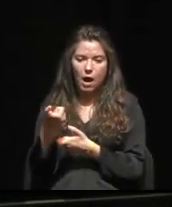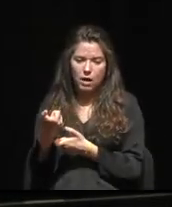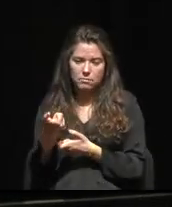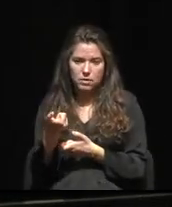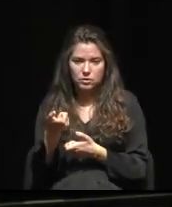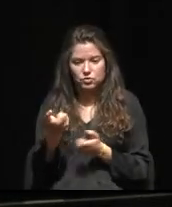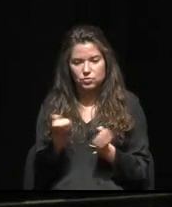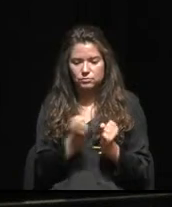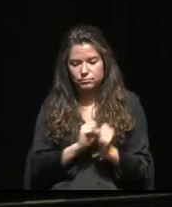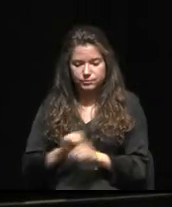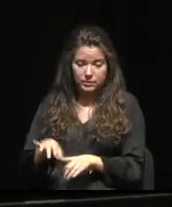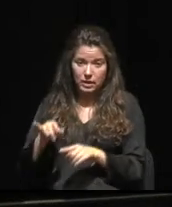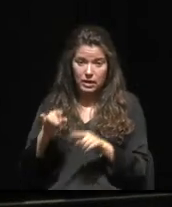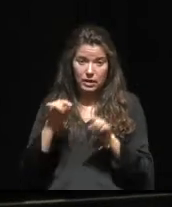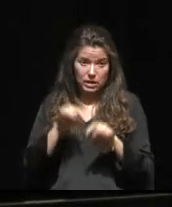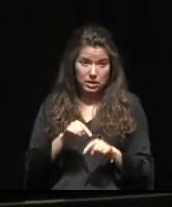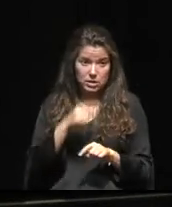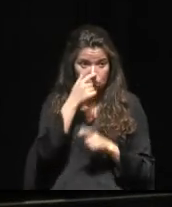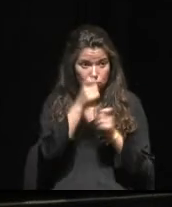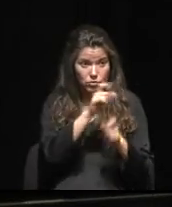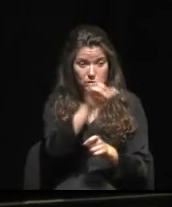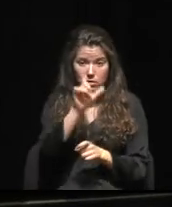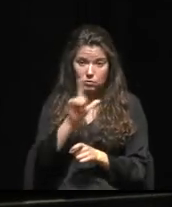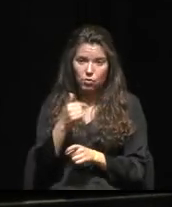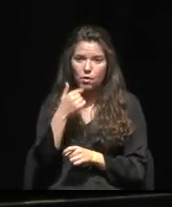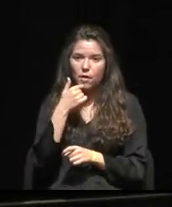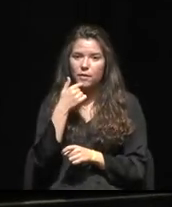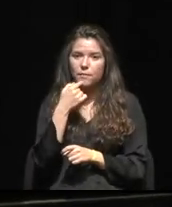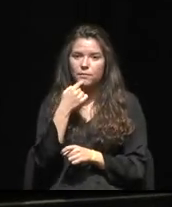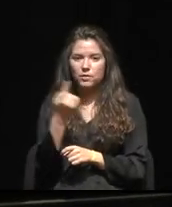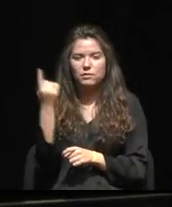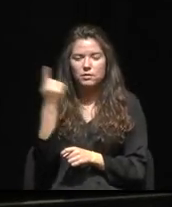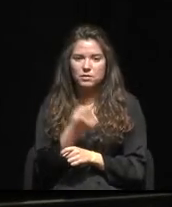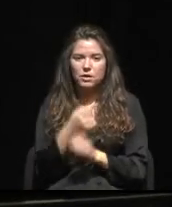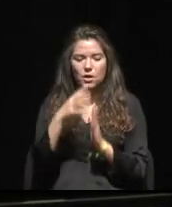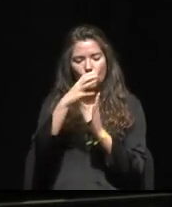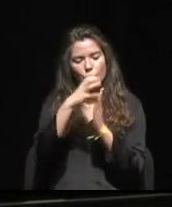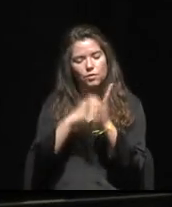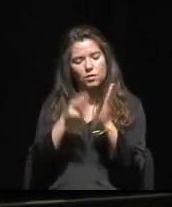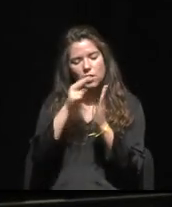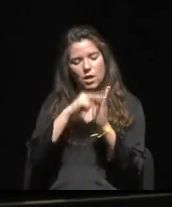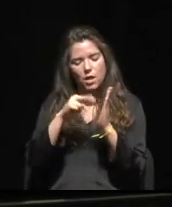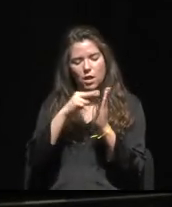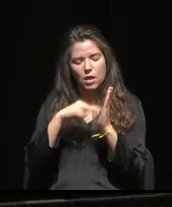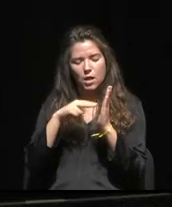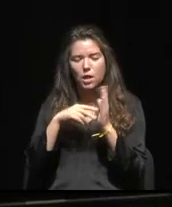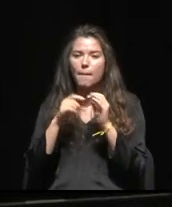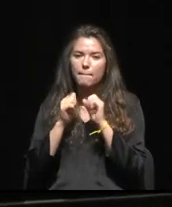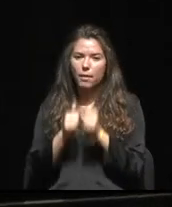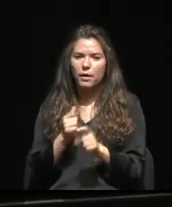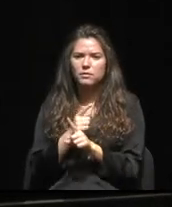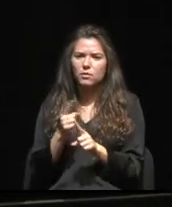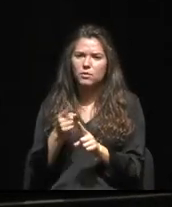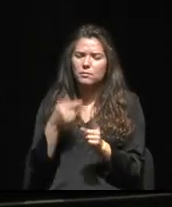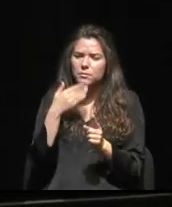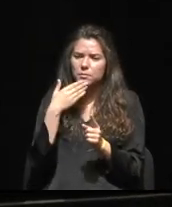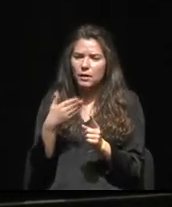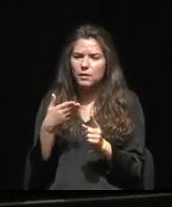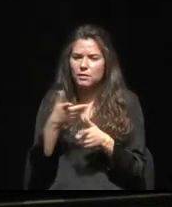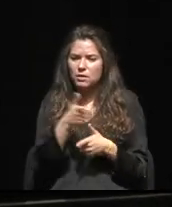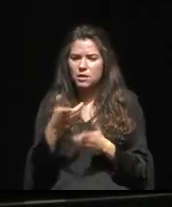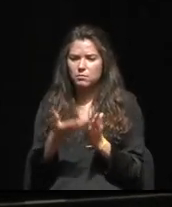isto lisboetas devia noos a todos fazer e ler bem o documento por é que o PCP propõe este desarmamento na